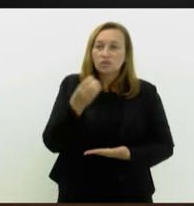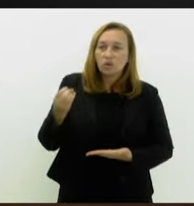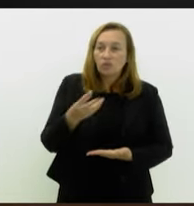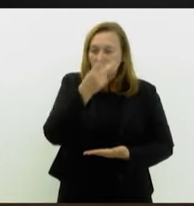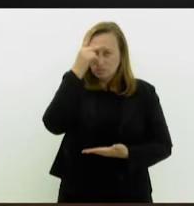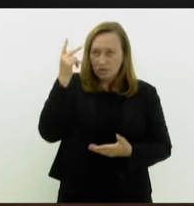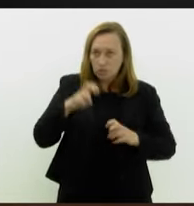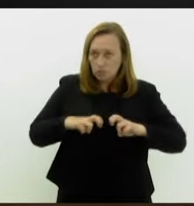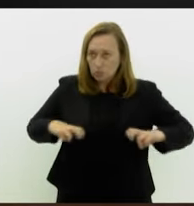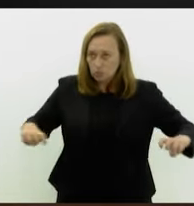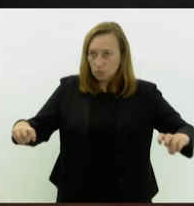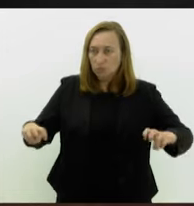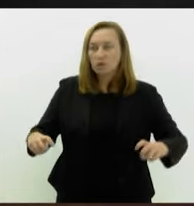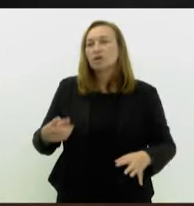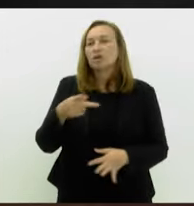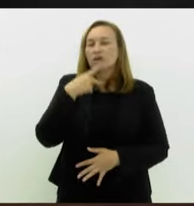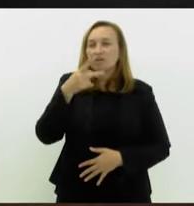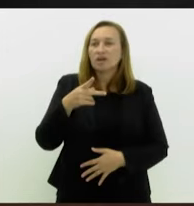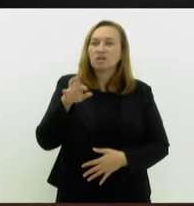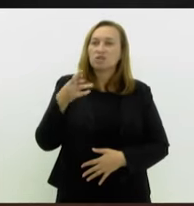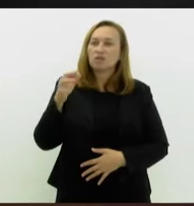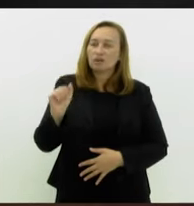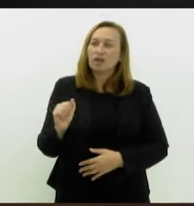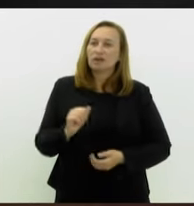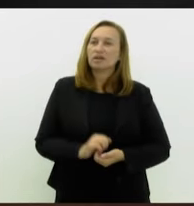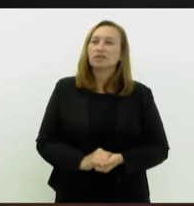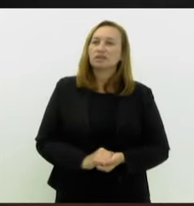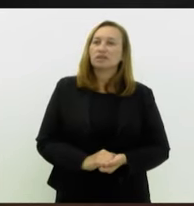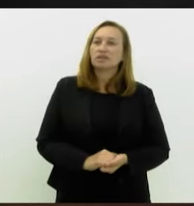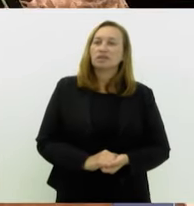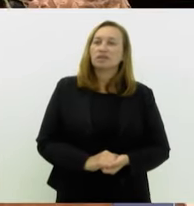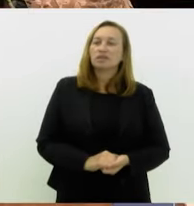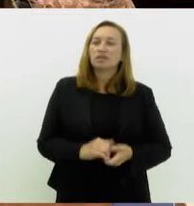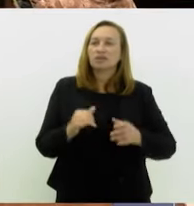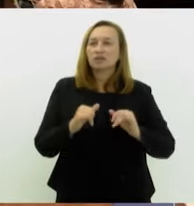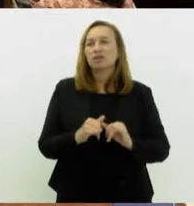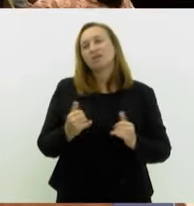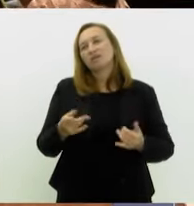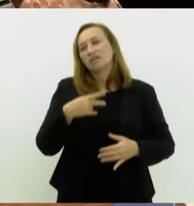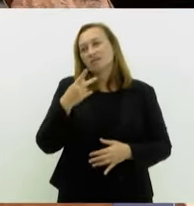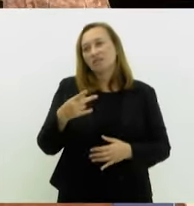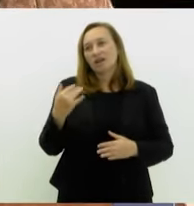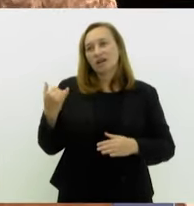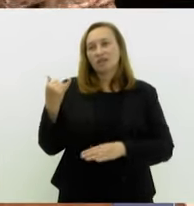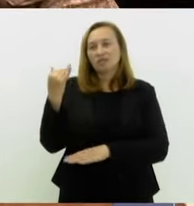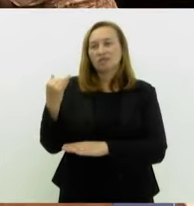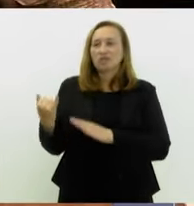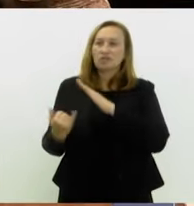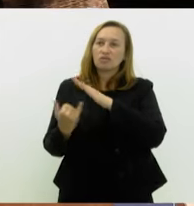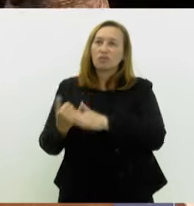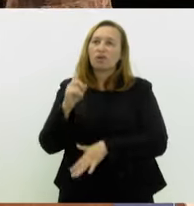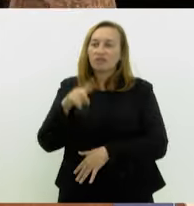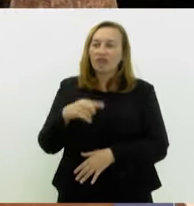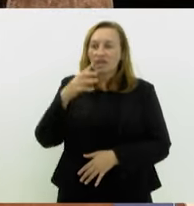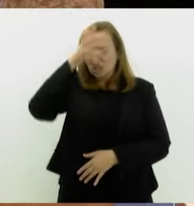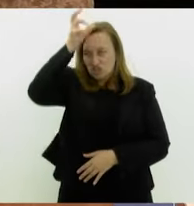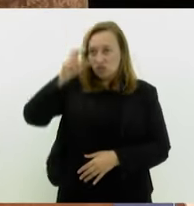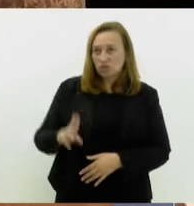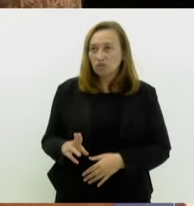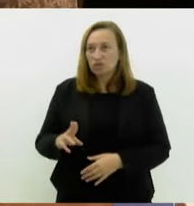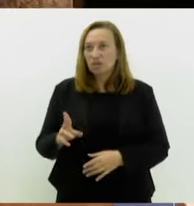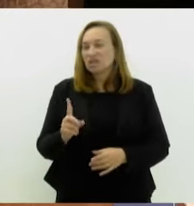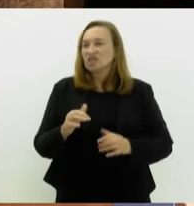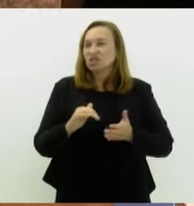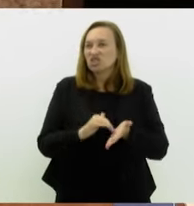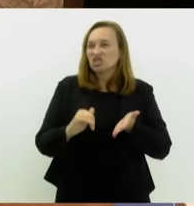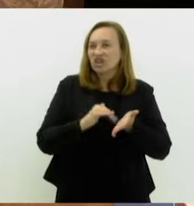eh com a palavra deputada Soraia Santos a gente vai na informalidade né tia Ju é verdade mas a gente vai fazer assim em vez de desfazer